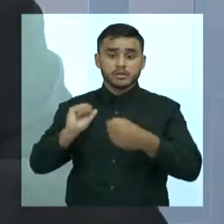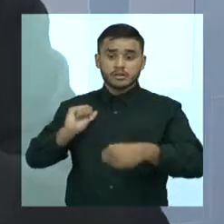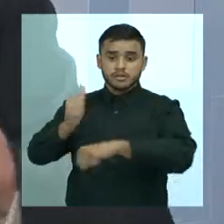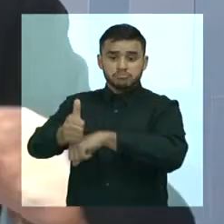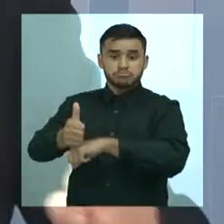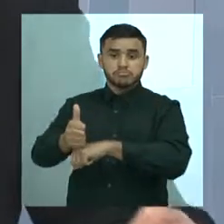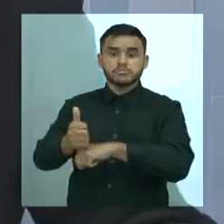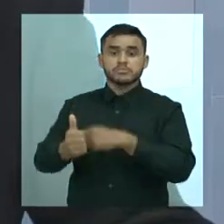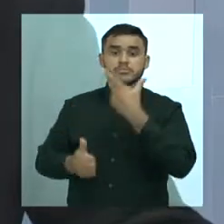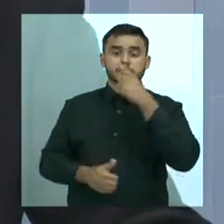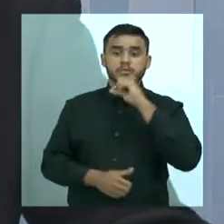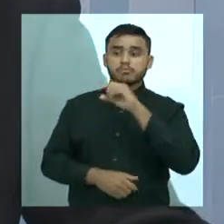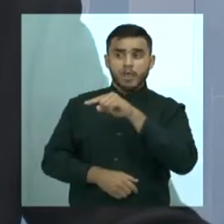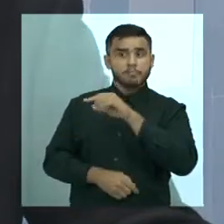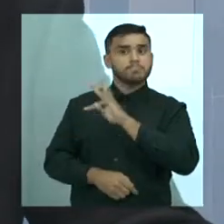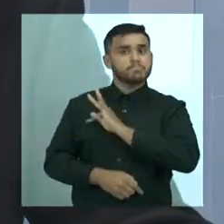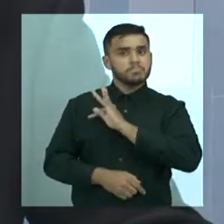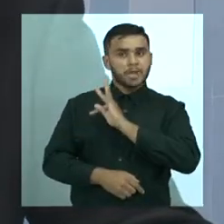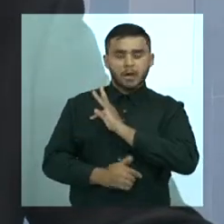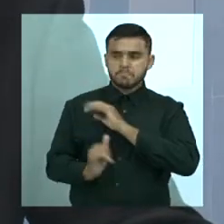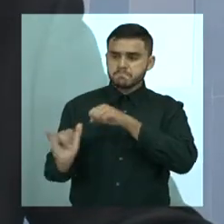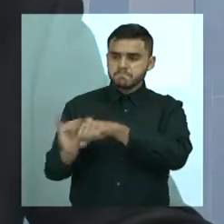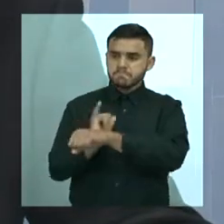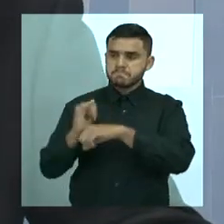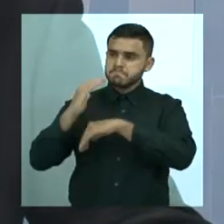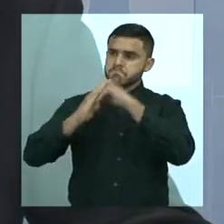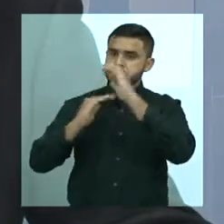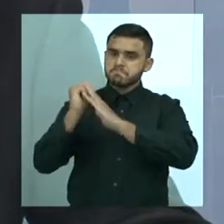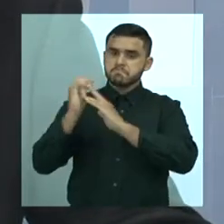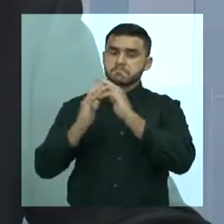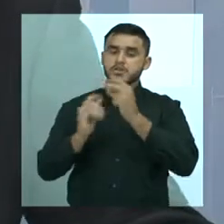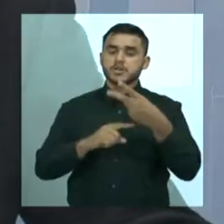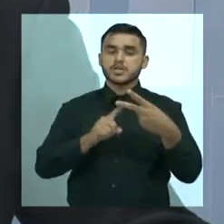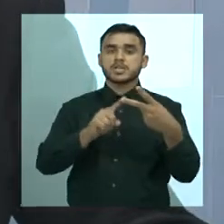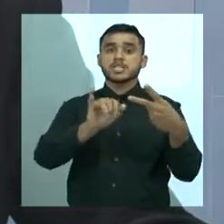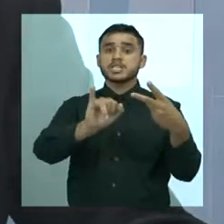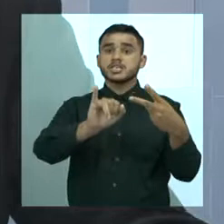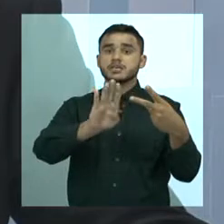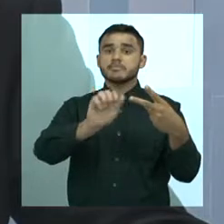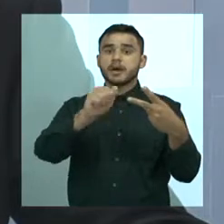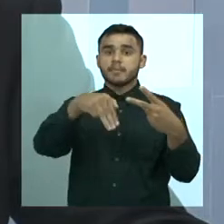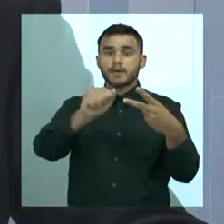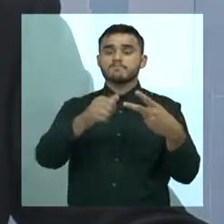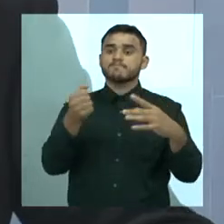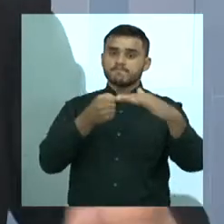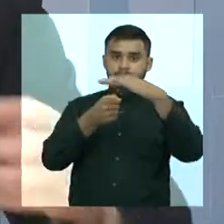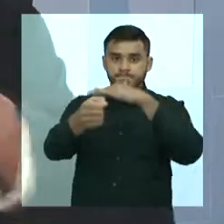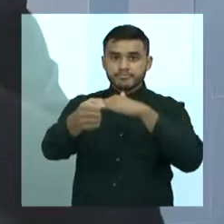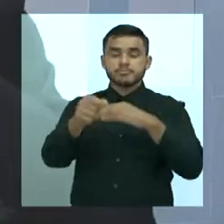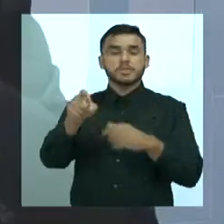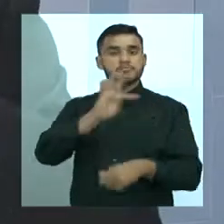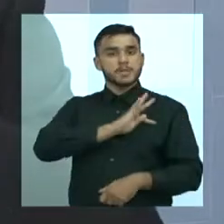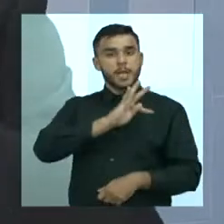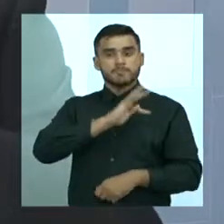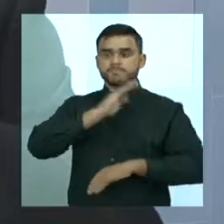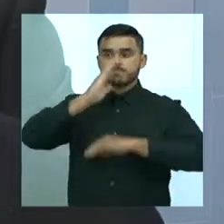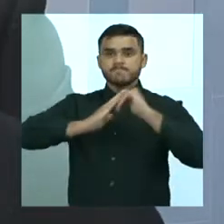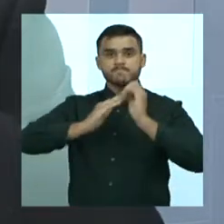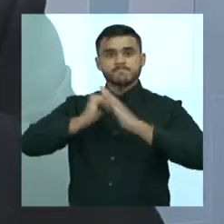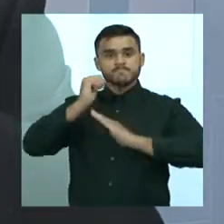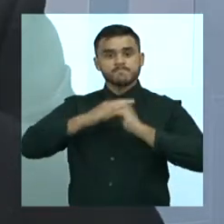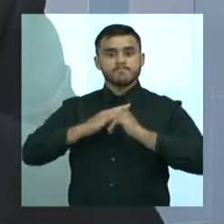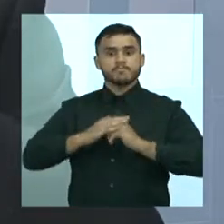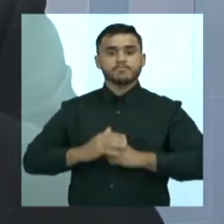perfil técnico. O atual presidente do IBAMA do estado do Ceará, perfil técnico. De uma hora para outra. Mas já depois da